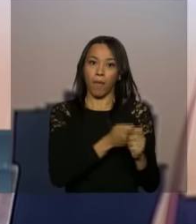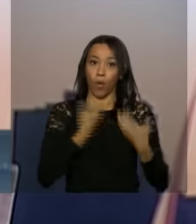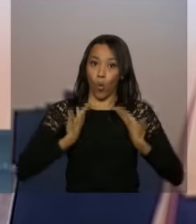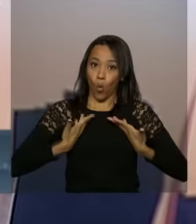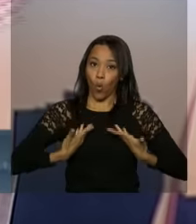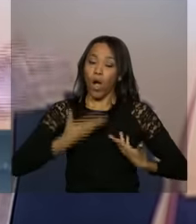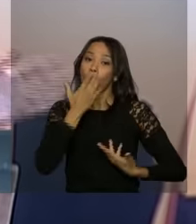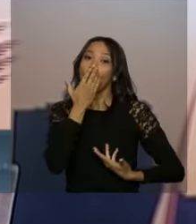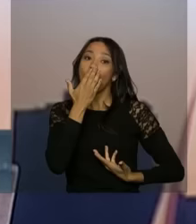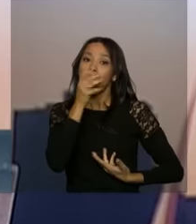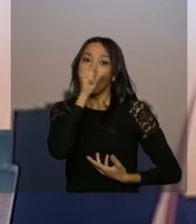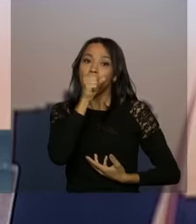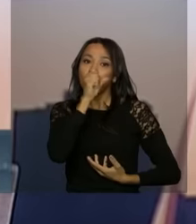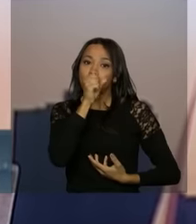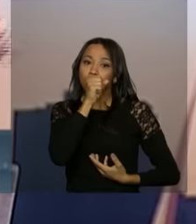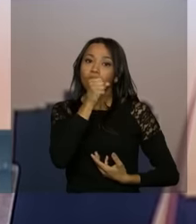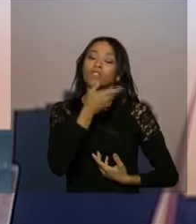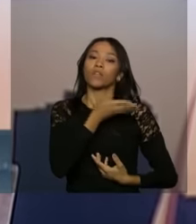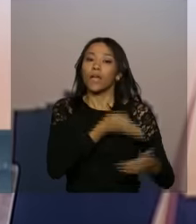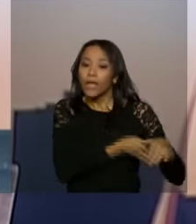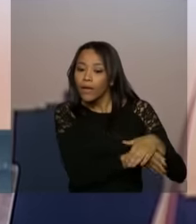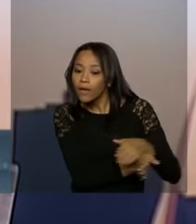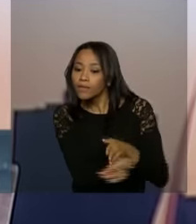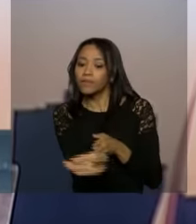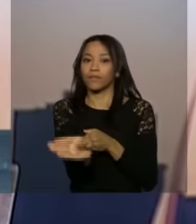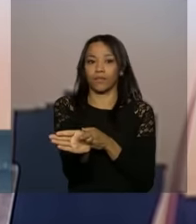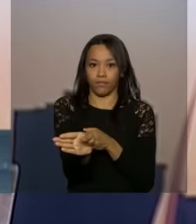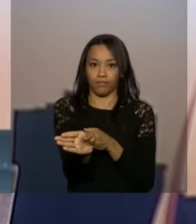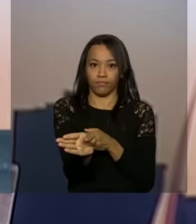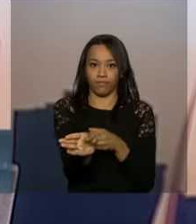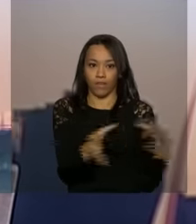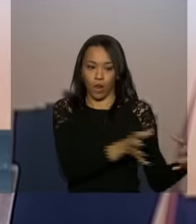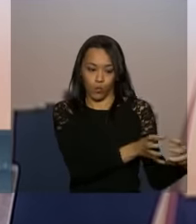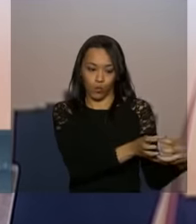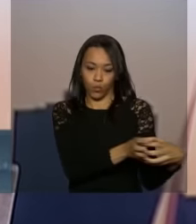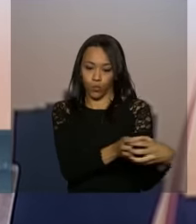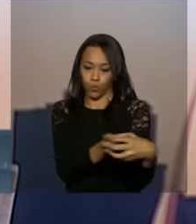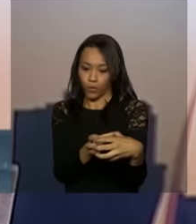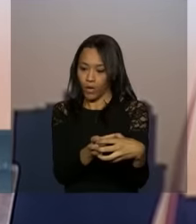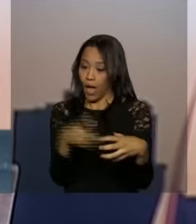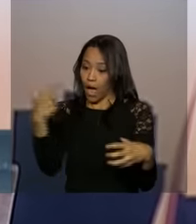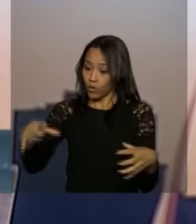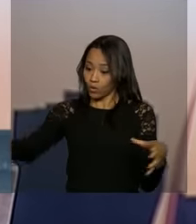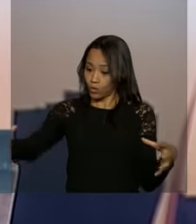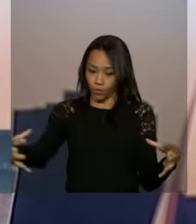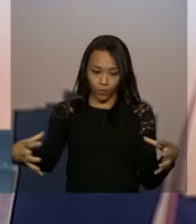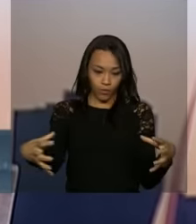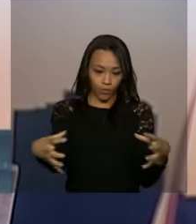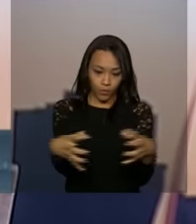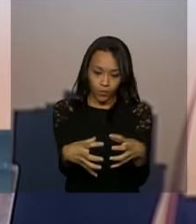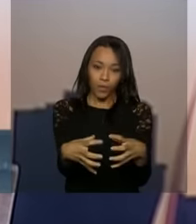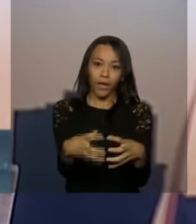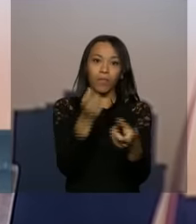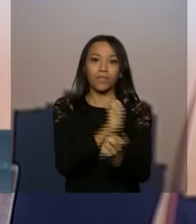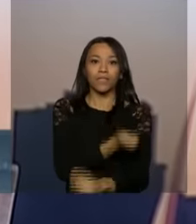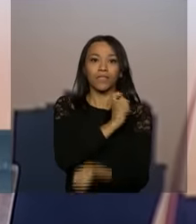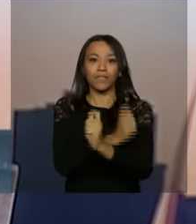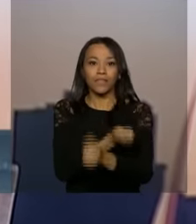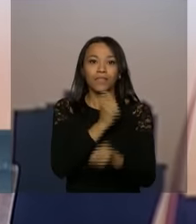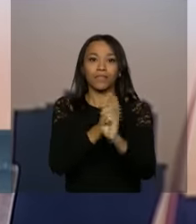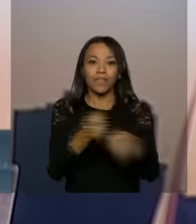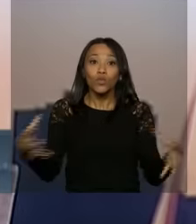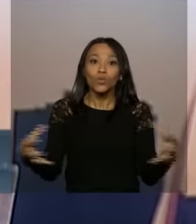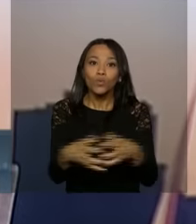laranja adentra aquele cercado e passa a tocar junto à Aquarela do Brasil. Eu